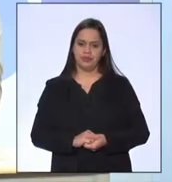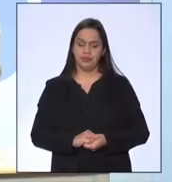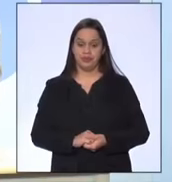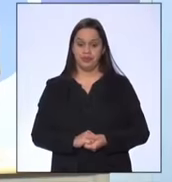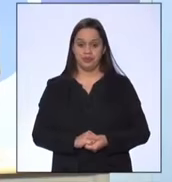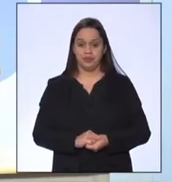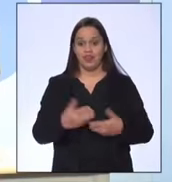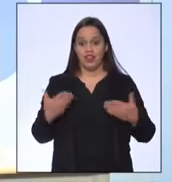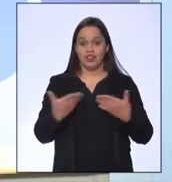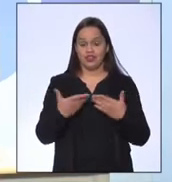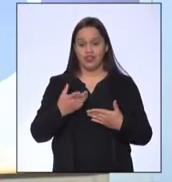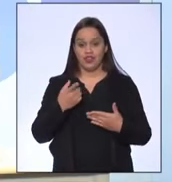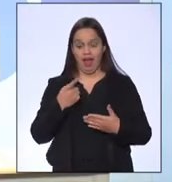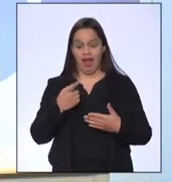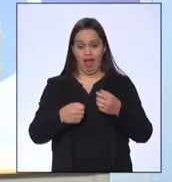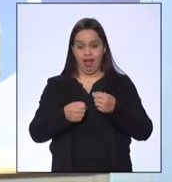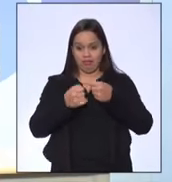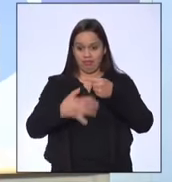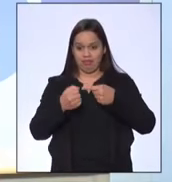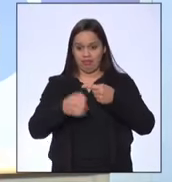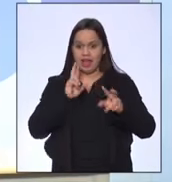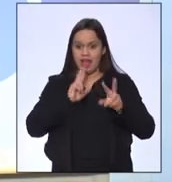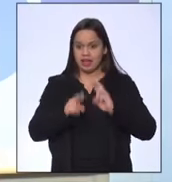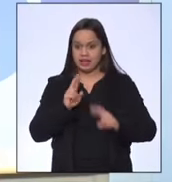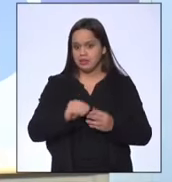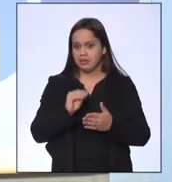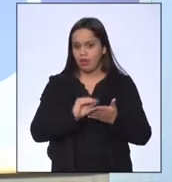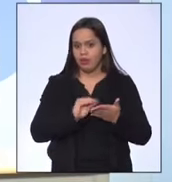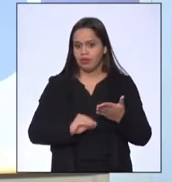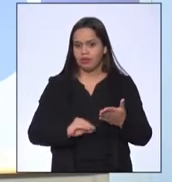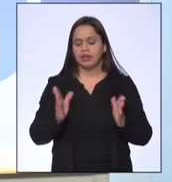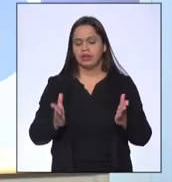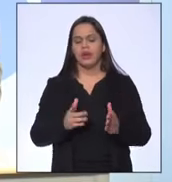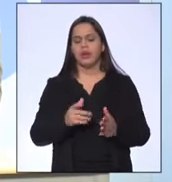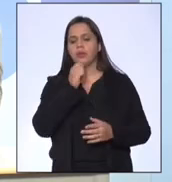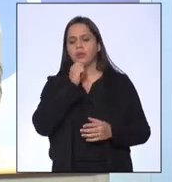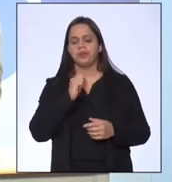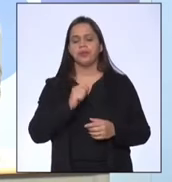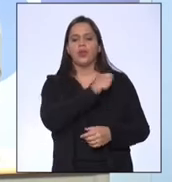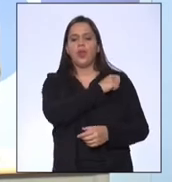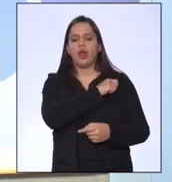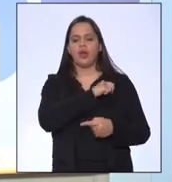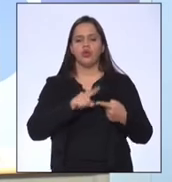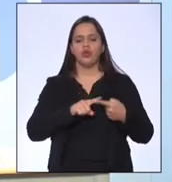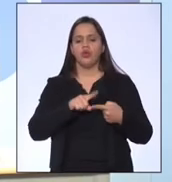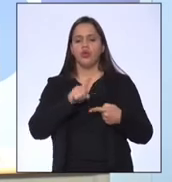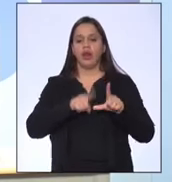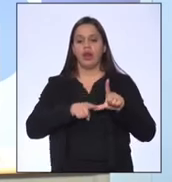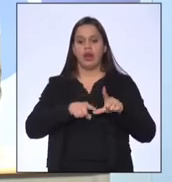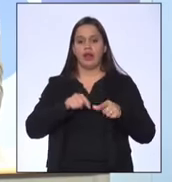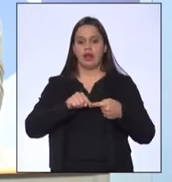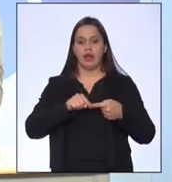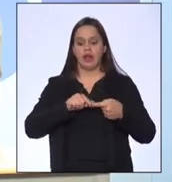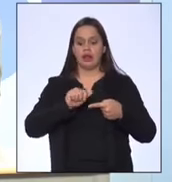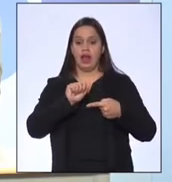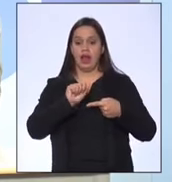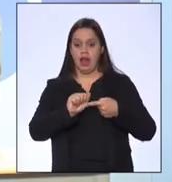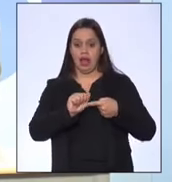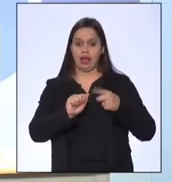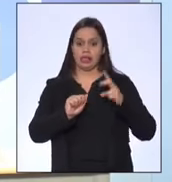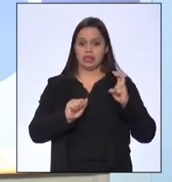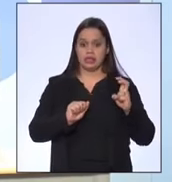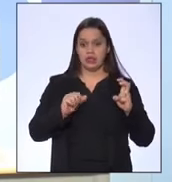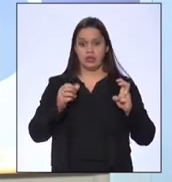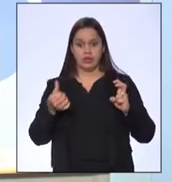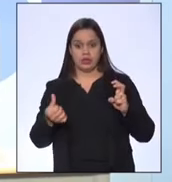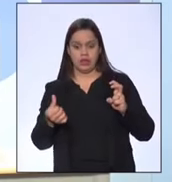Recebemos aqui já algumas respostas, né? Por exemplo, o Eduardo, ele respondeu que a letra A está entre 5 e 6, a letra